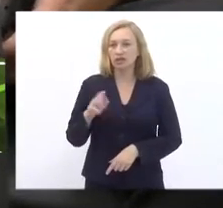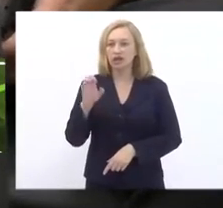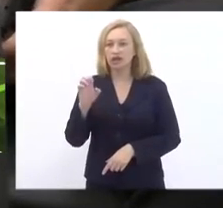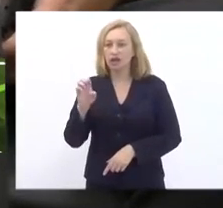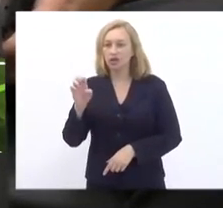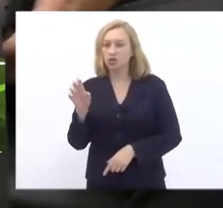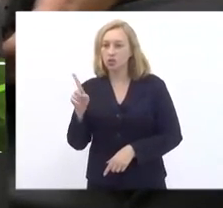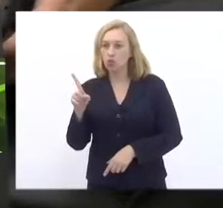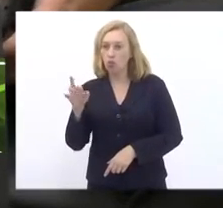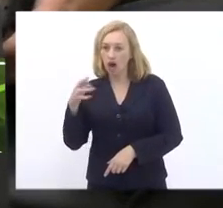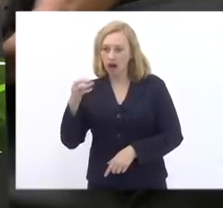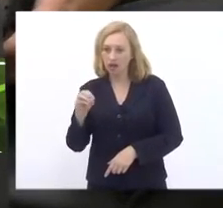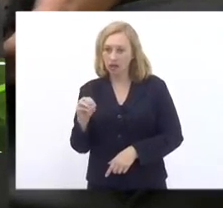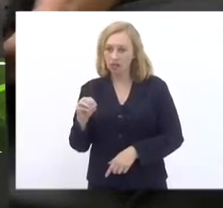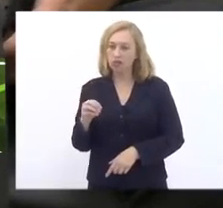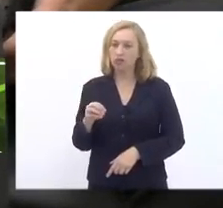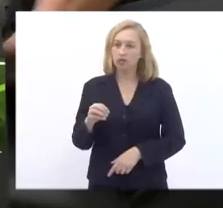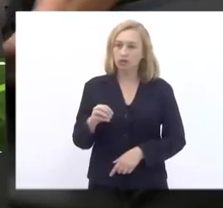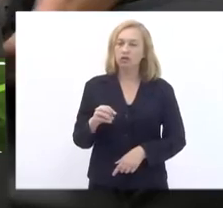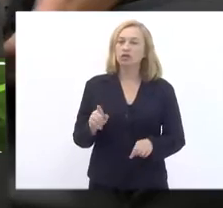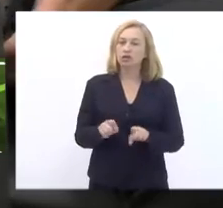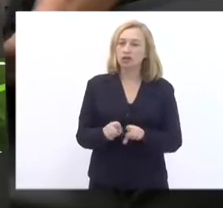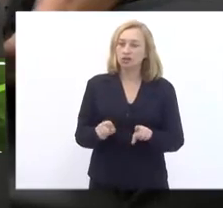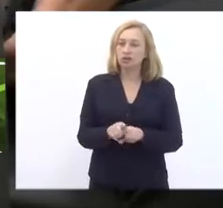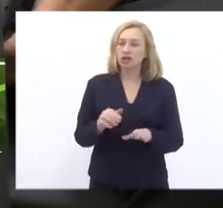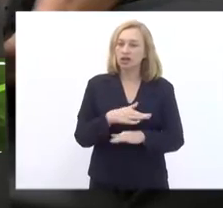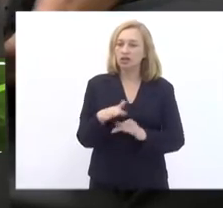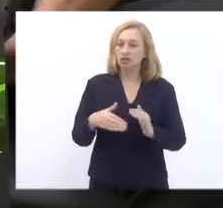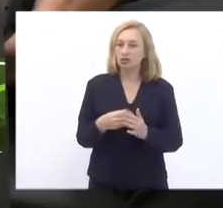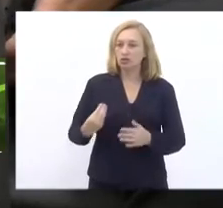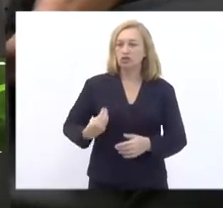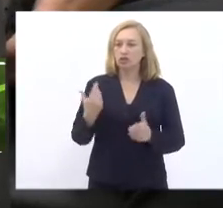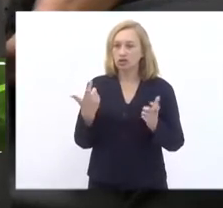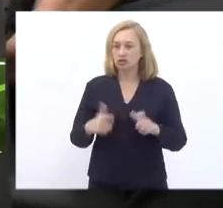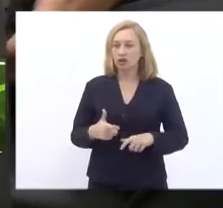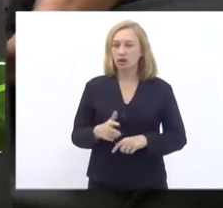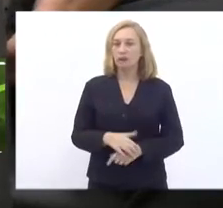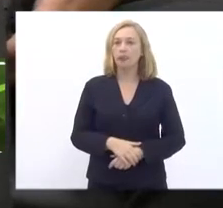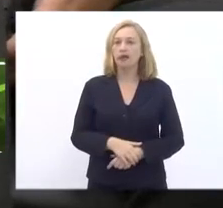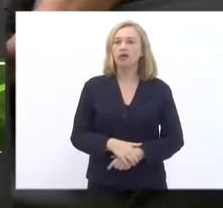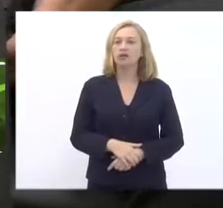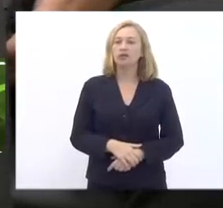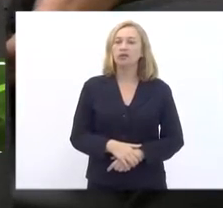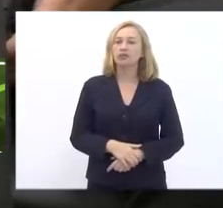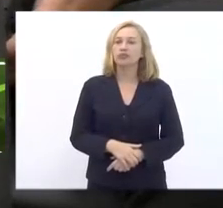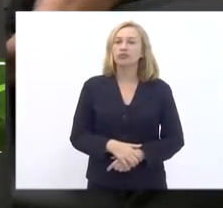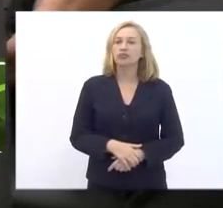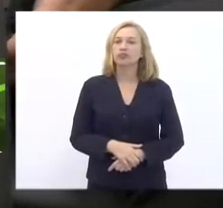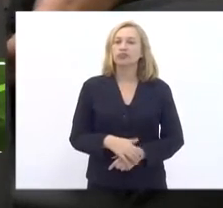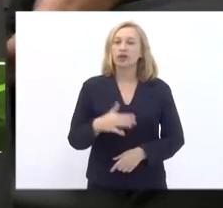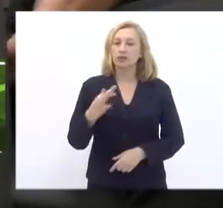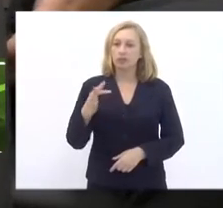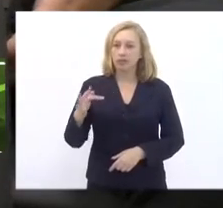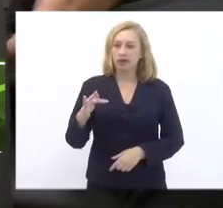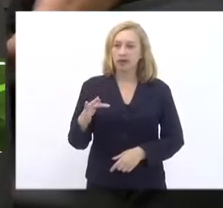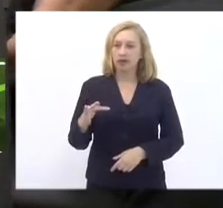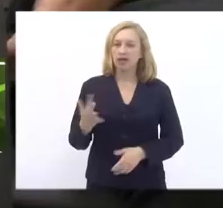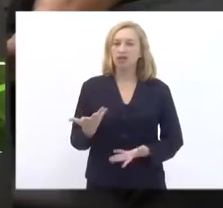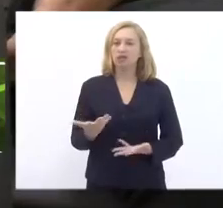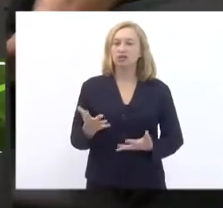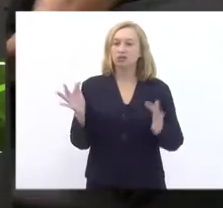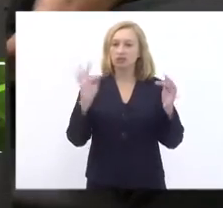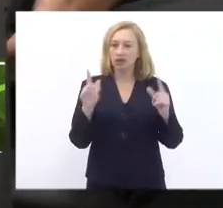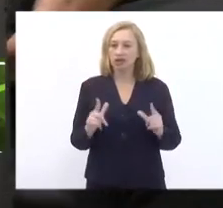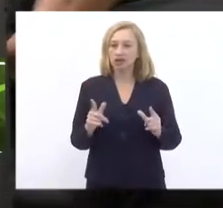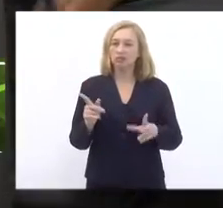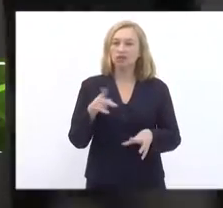Schau, em nome dele, cumprimentar todos os presentes. Eu vou ser muito pontual, porque eu me sinto muito contemplada,